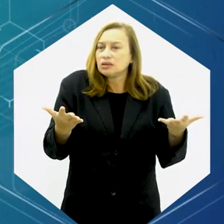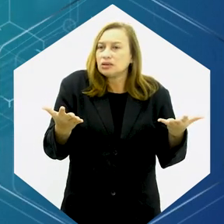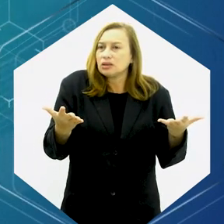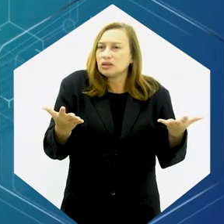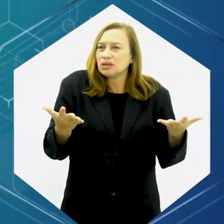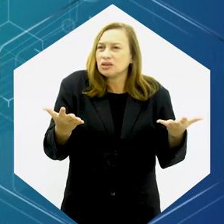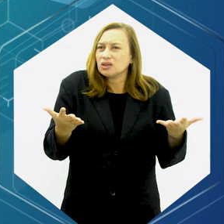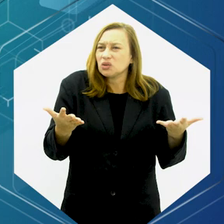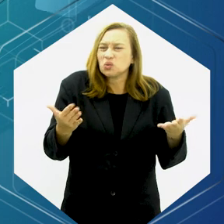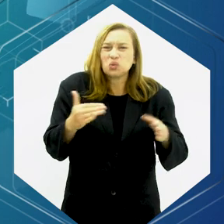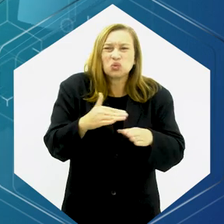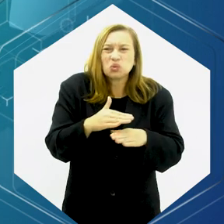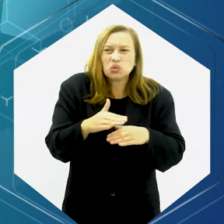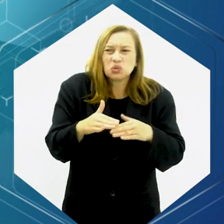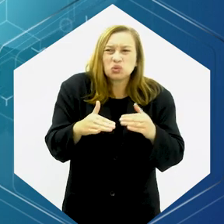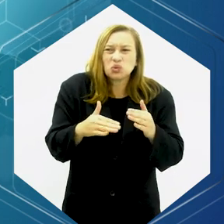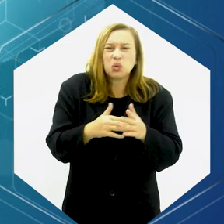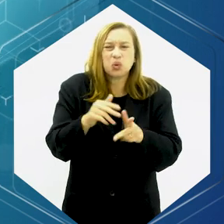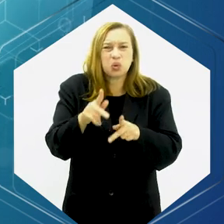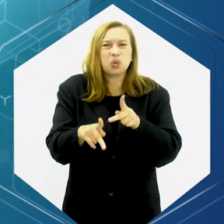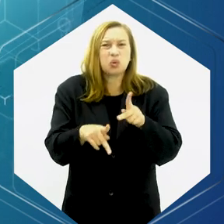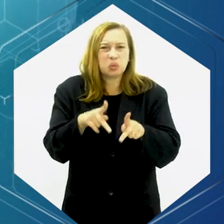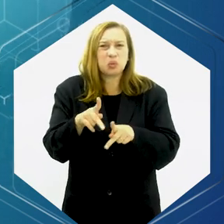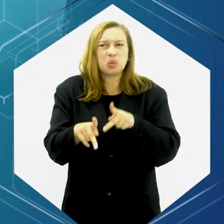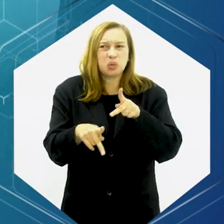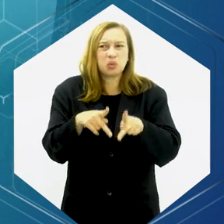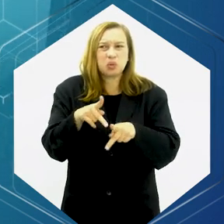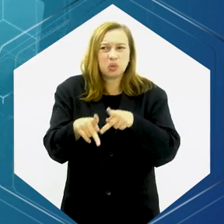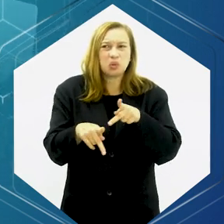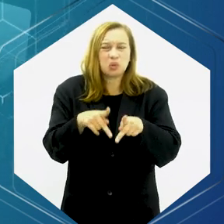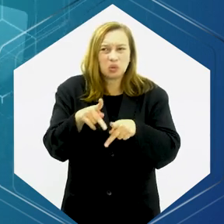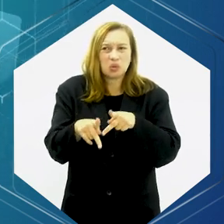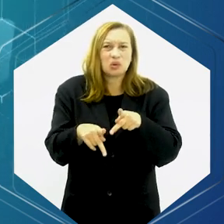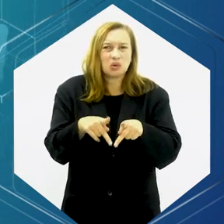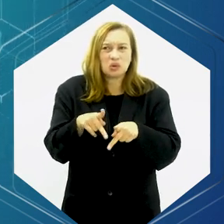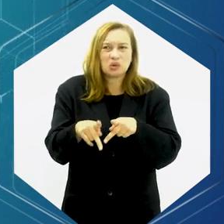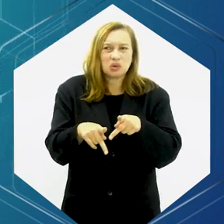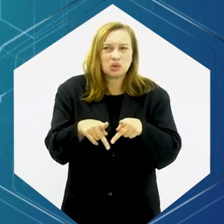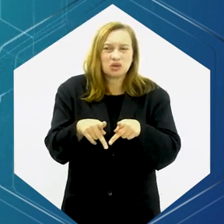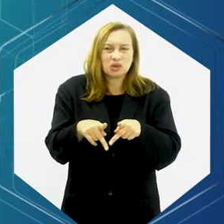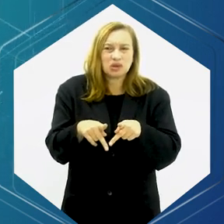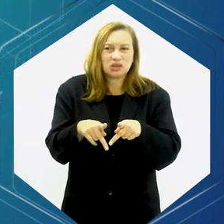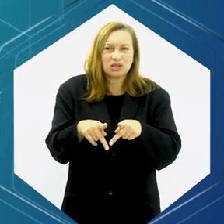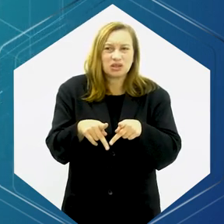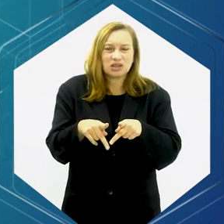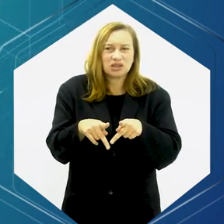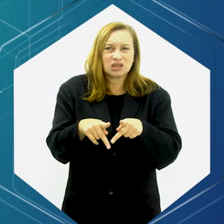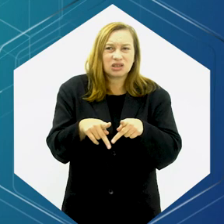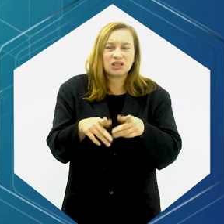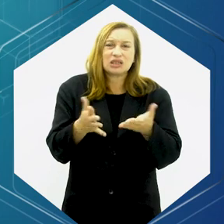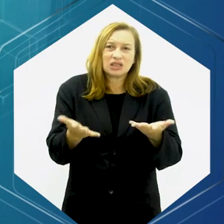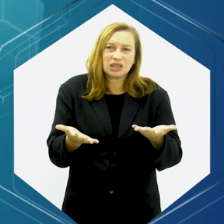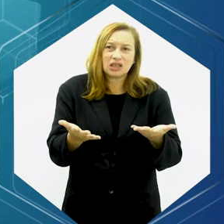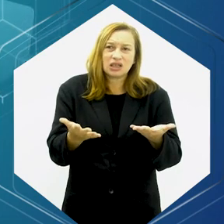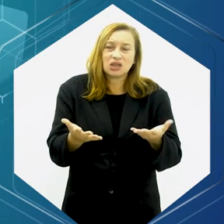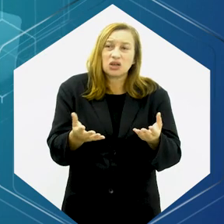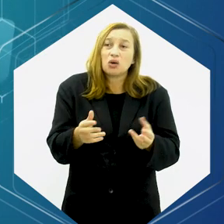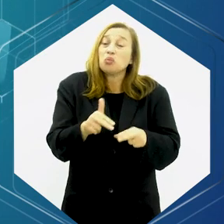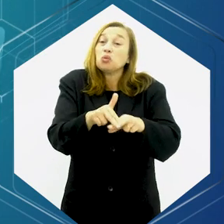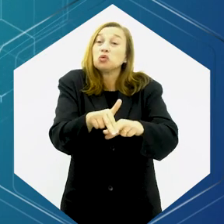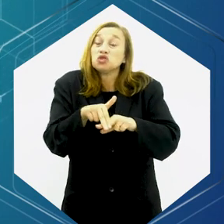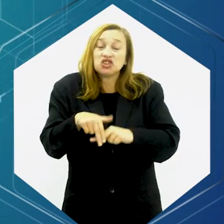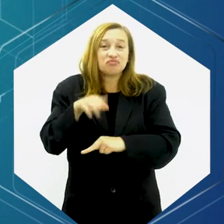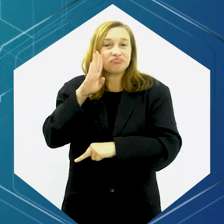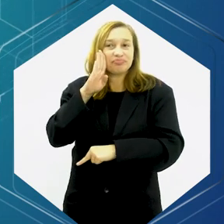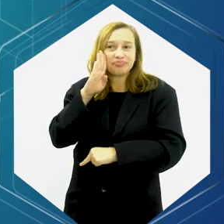das praticamente de todas asa Então as condições são muito variadas as causas